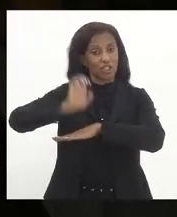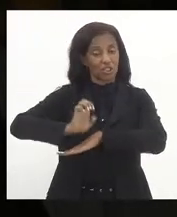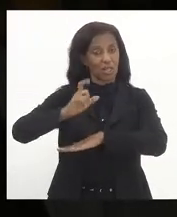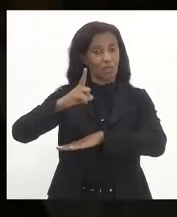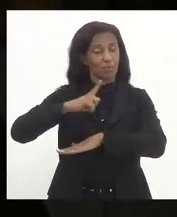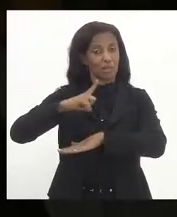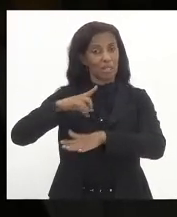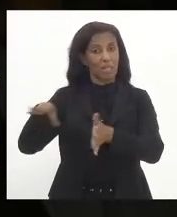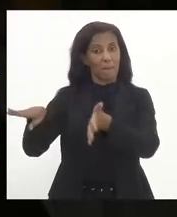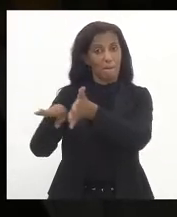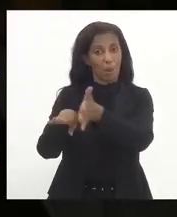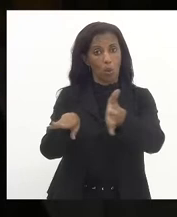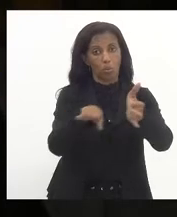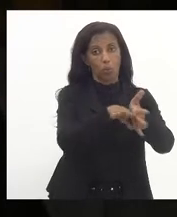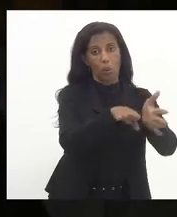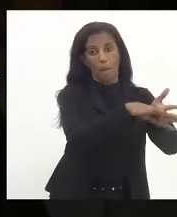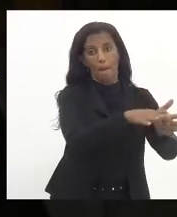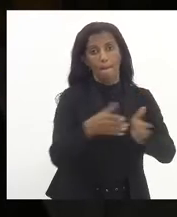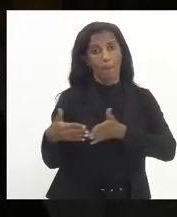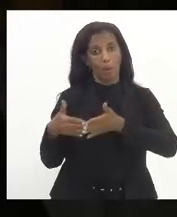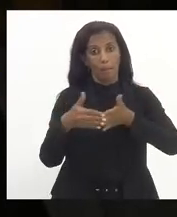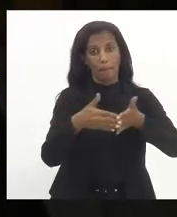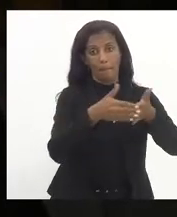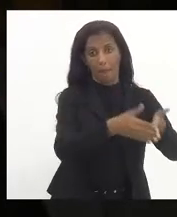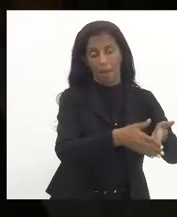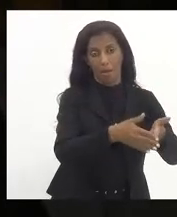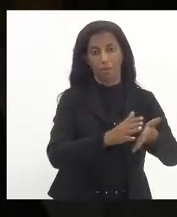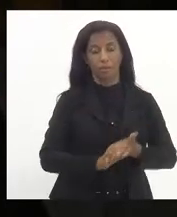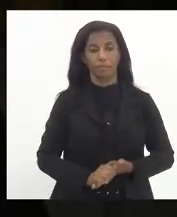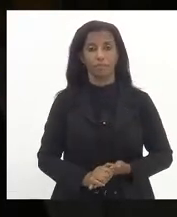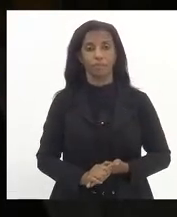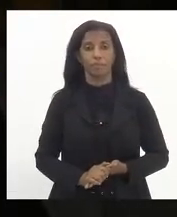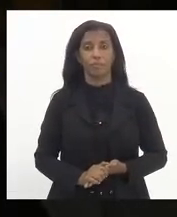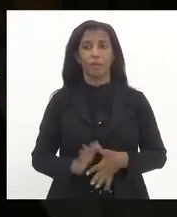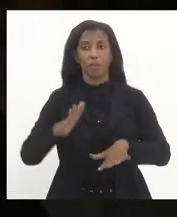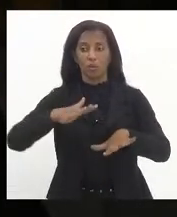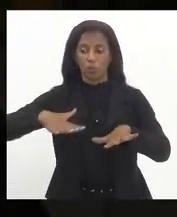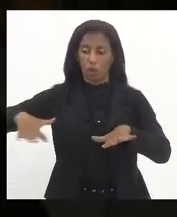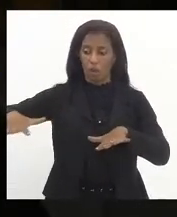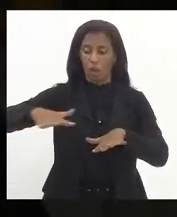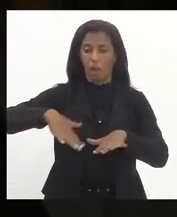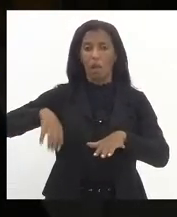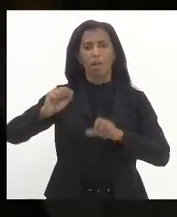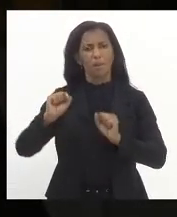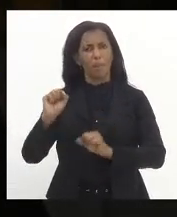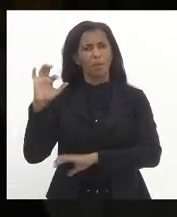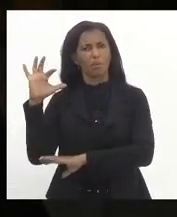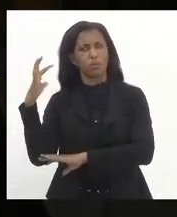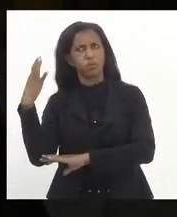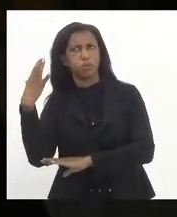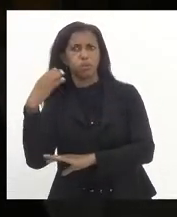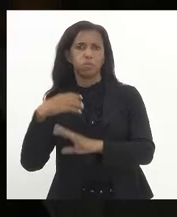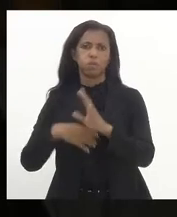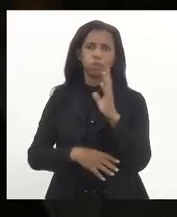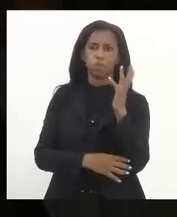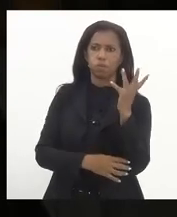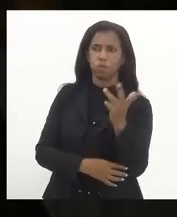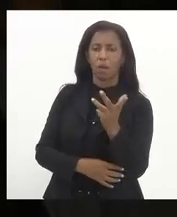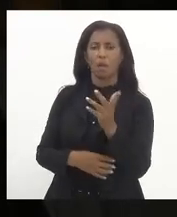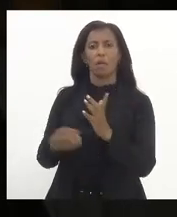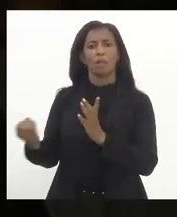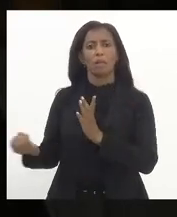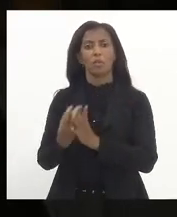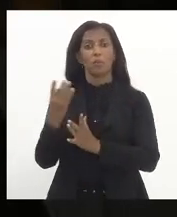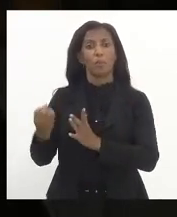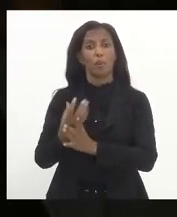de portos. Portos e suas retroáreas, que podem abrigar plantas de produção